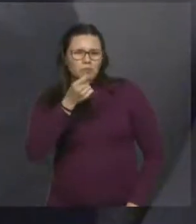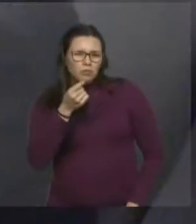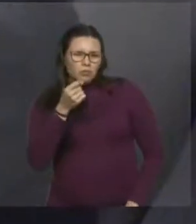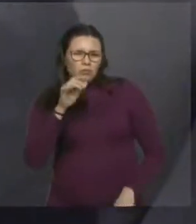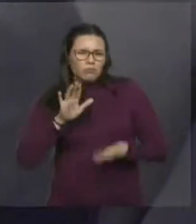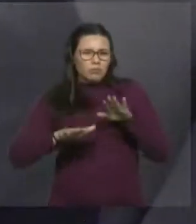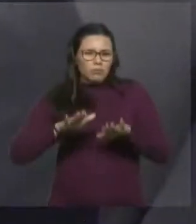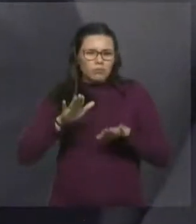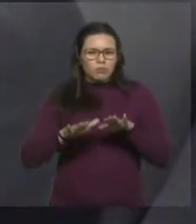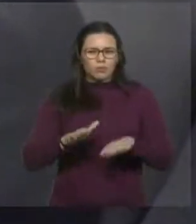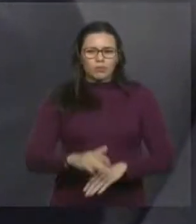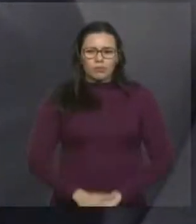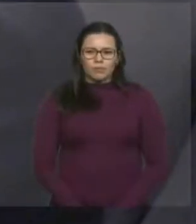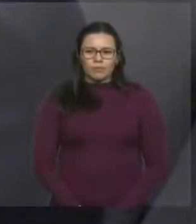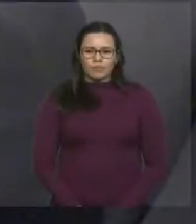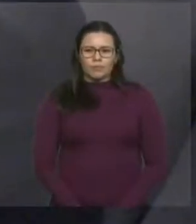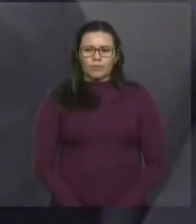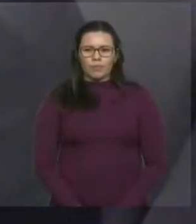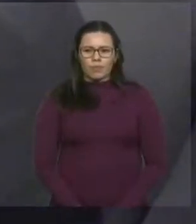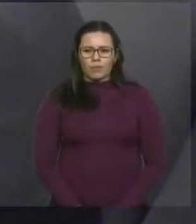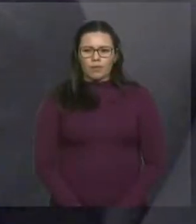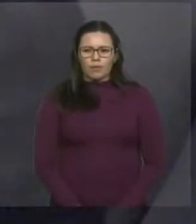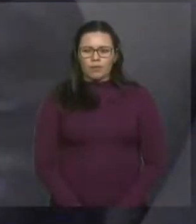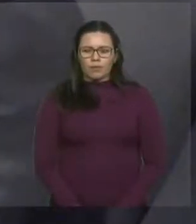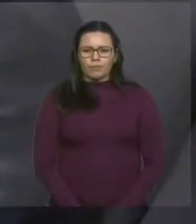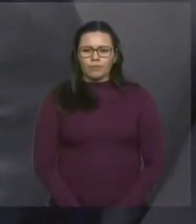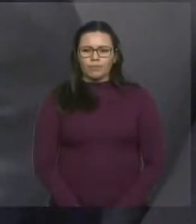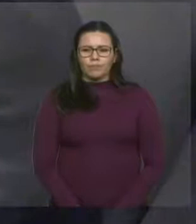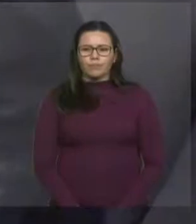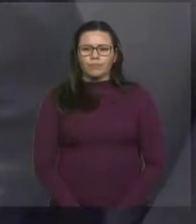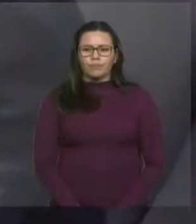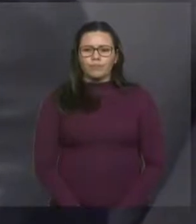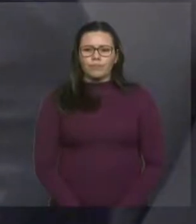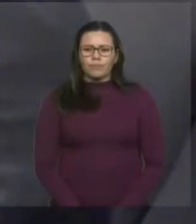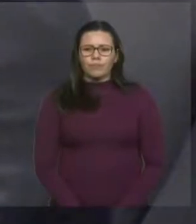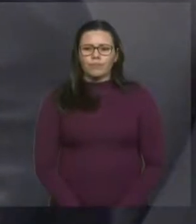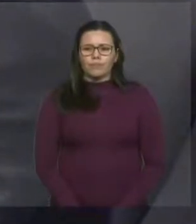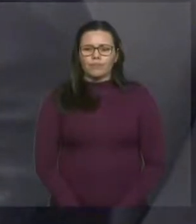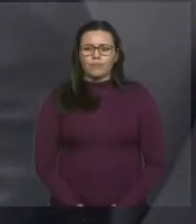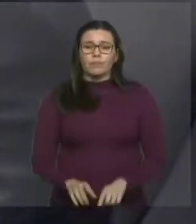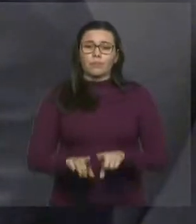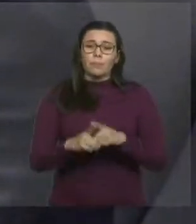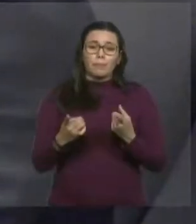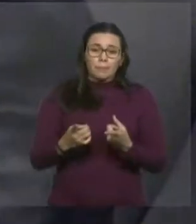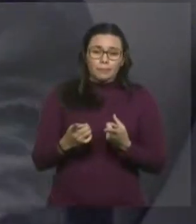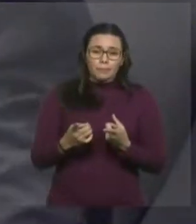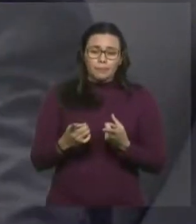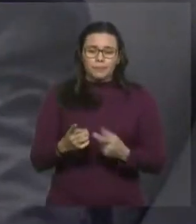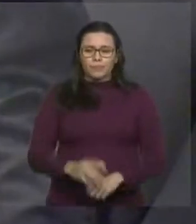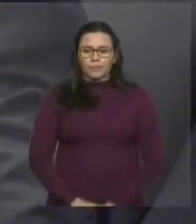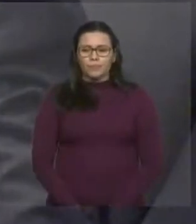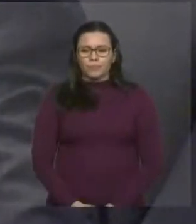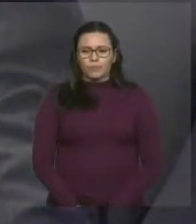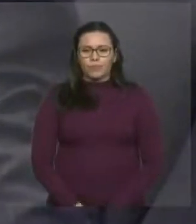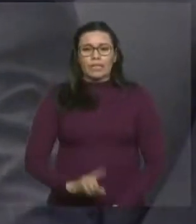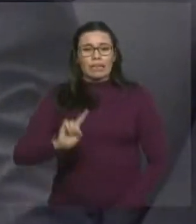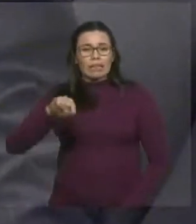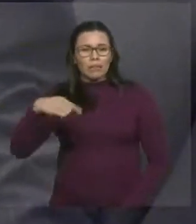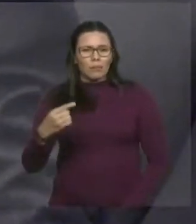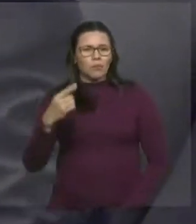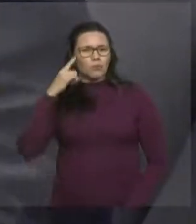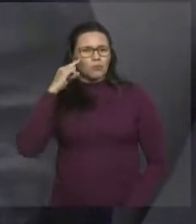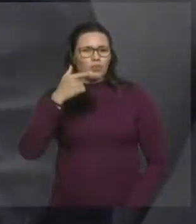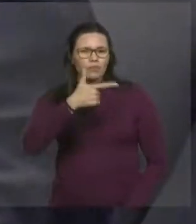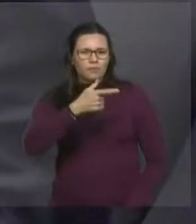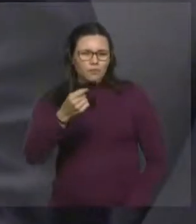o dia 20, mais ou menos, equilibrado receita e despesa. Ocorre que do dia 20 ao dia